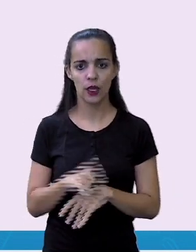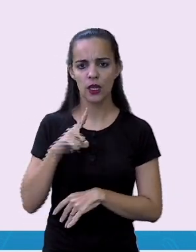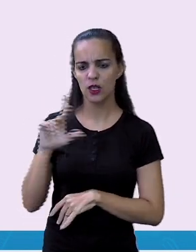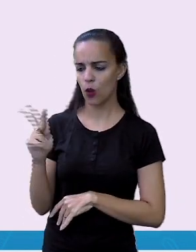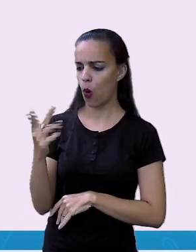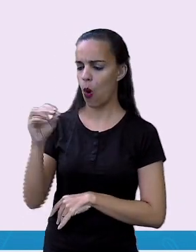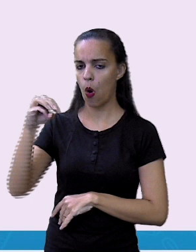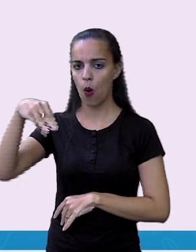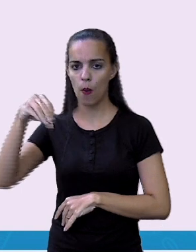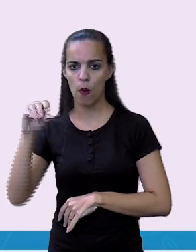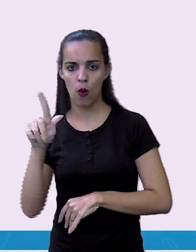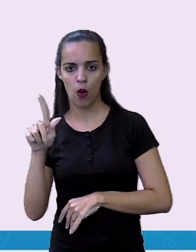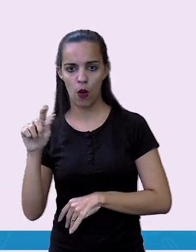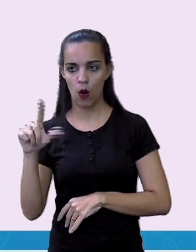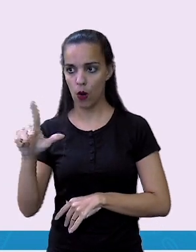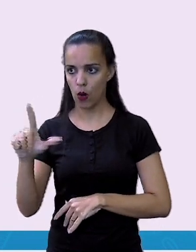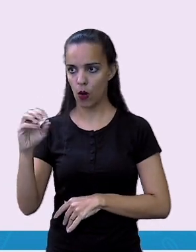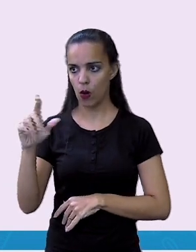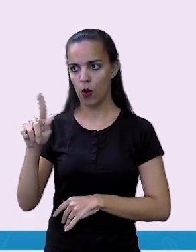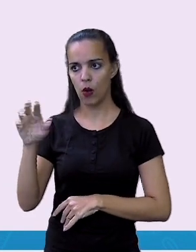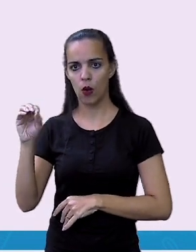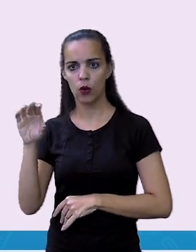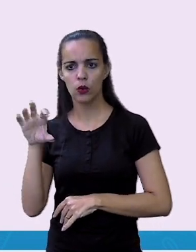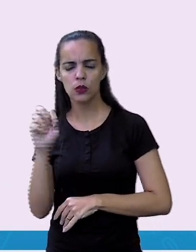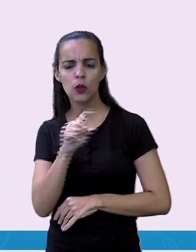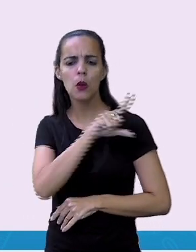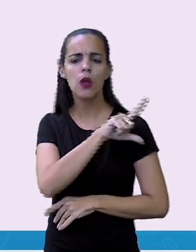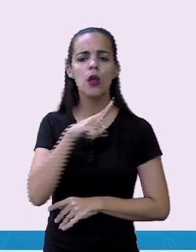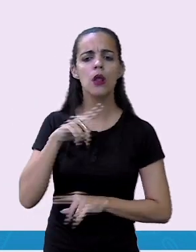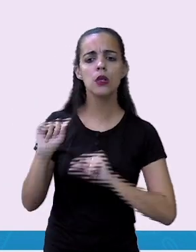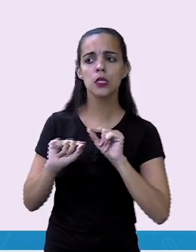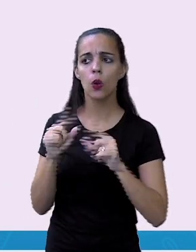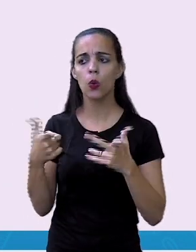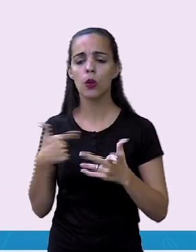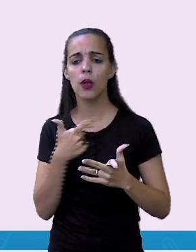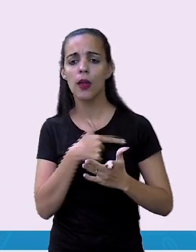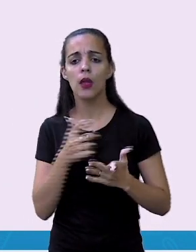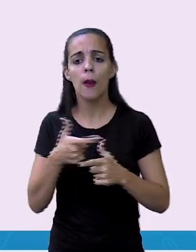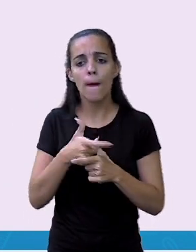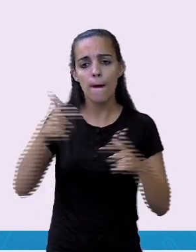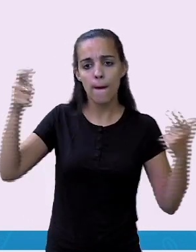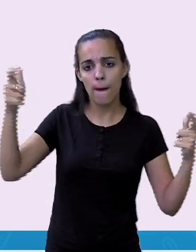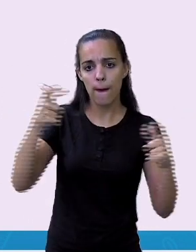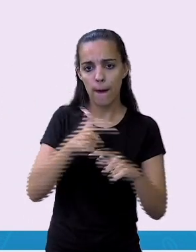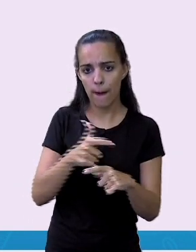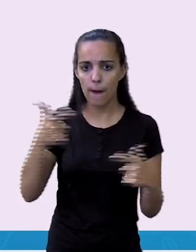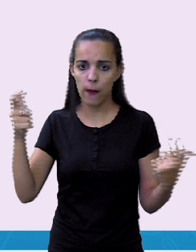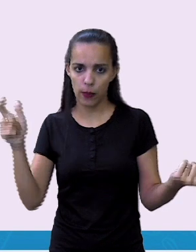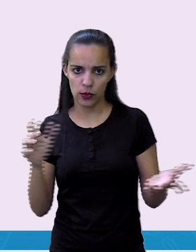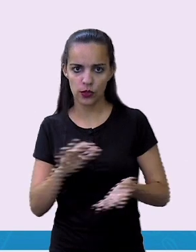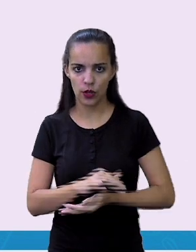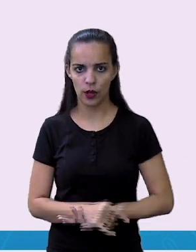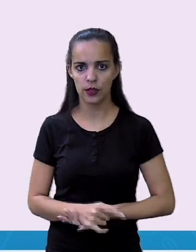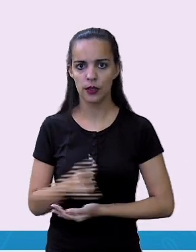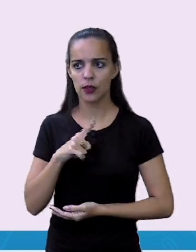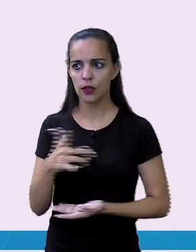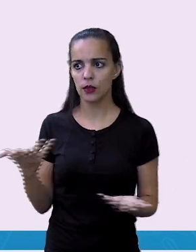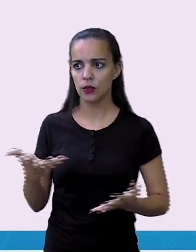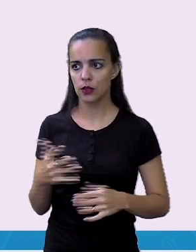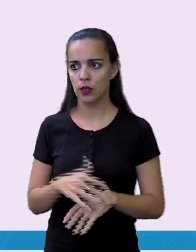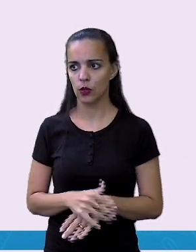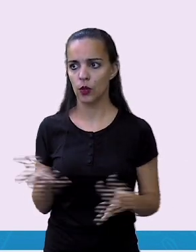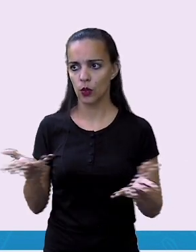homólogos. São lados proporcionais a ângulos iguais, certo? Então,